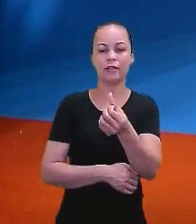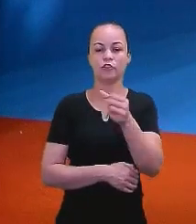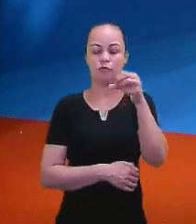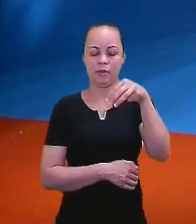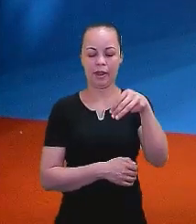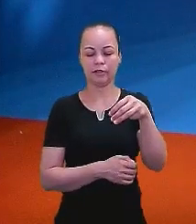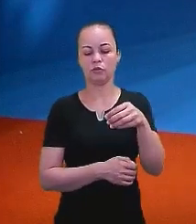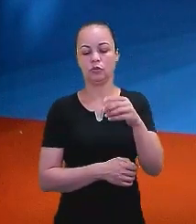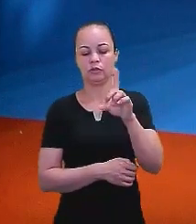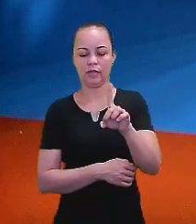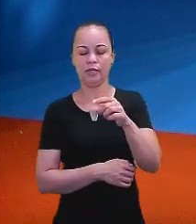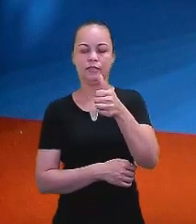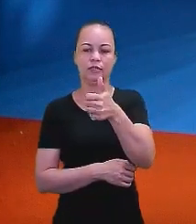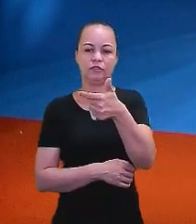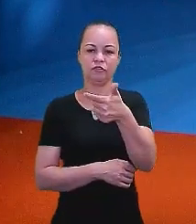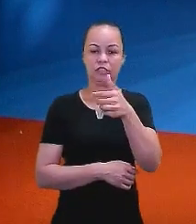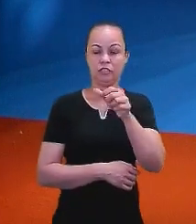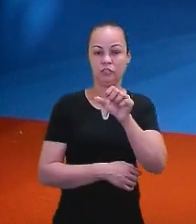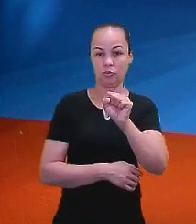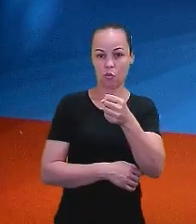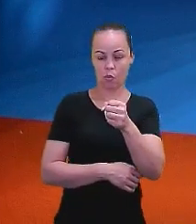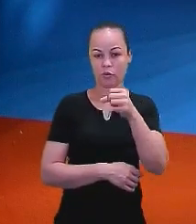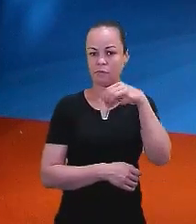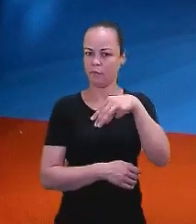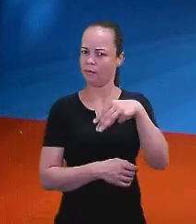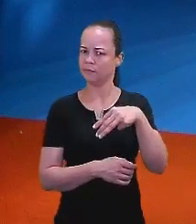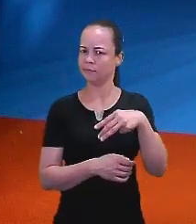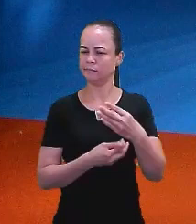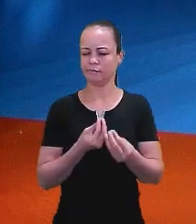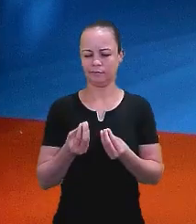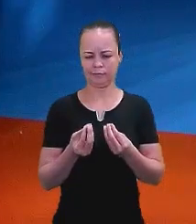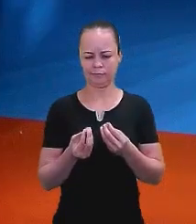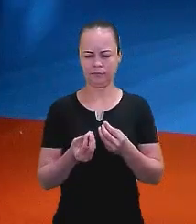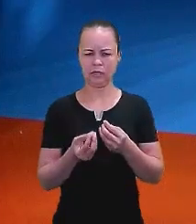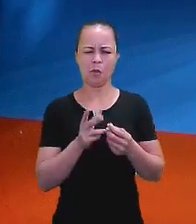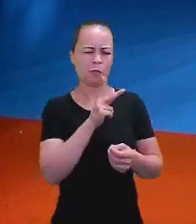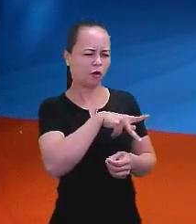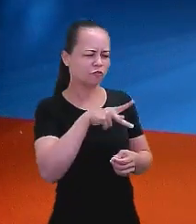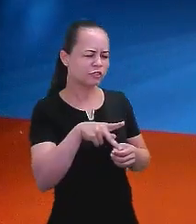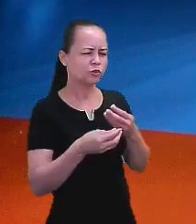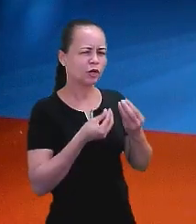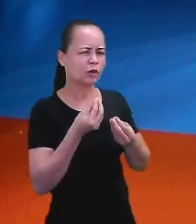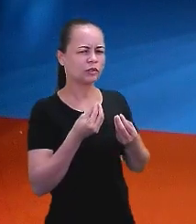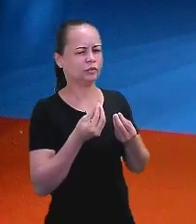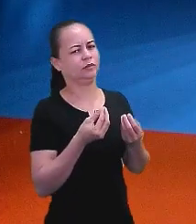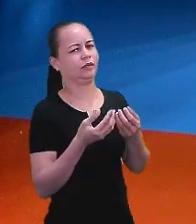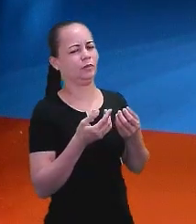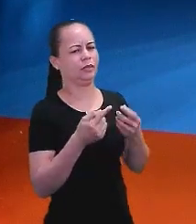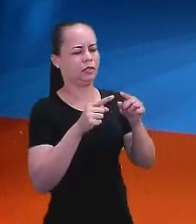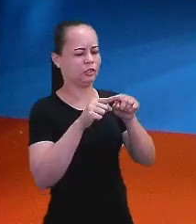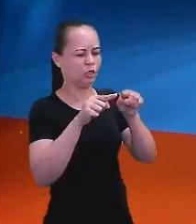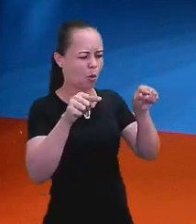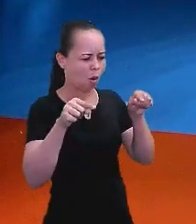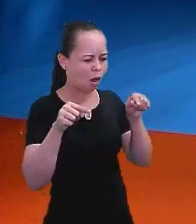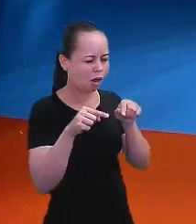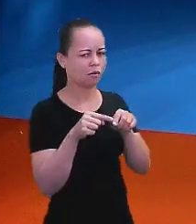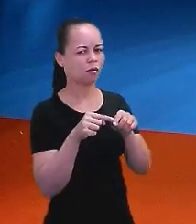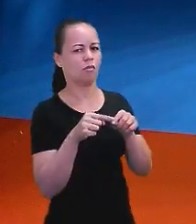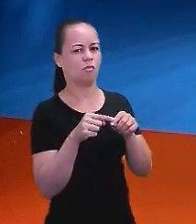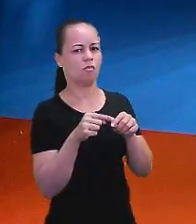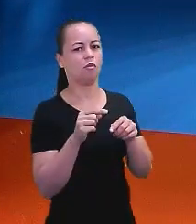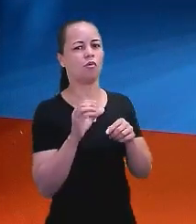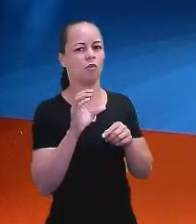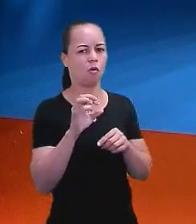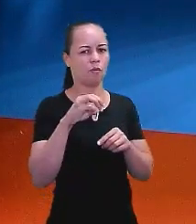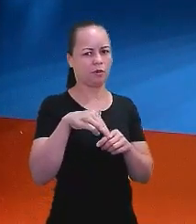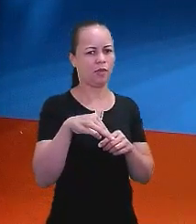ver se eu lembro o que a senhora quer aí. A gente já sabe que ele está tratando aqui de medida de comprimento,